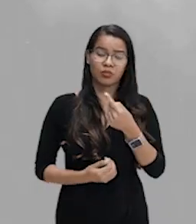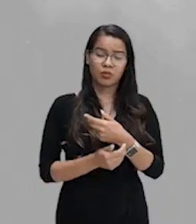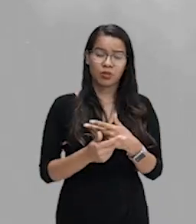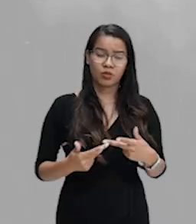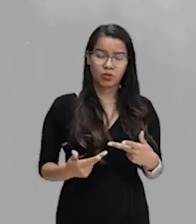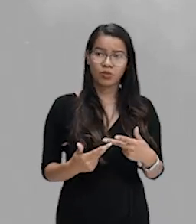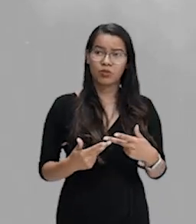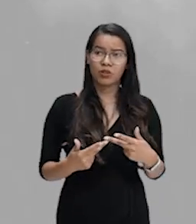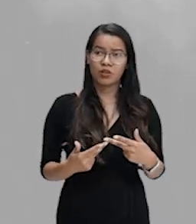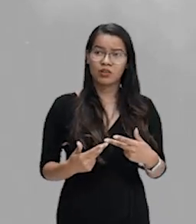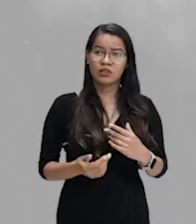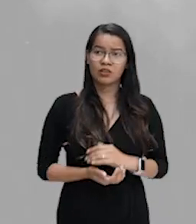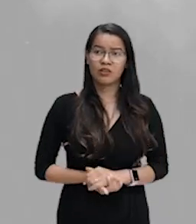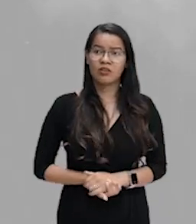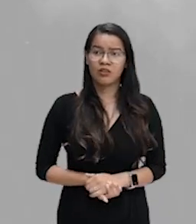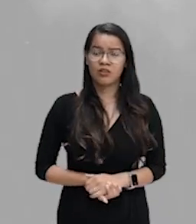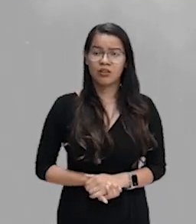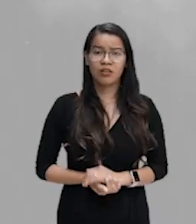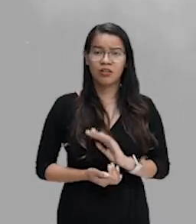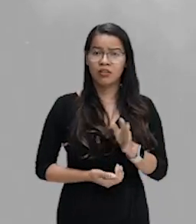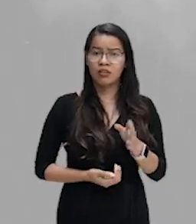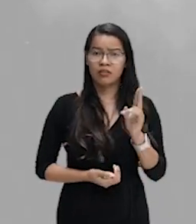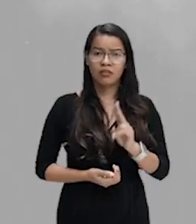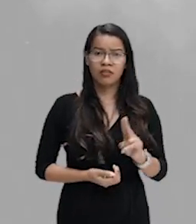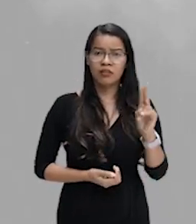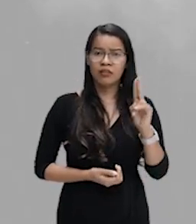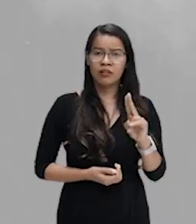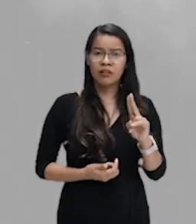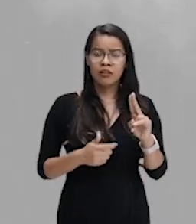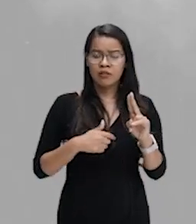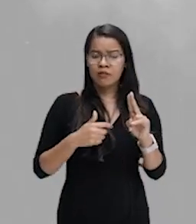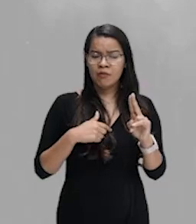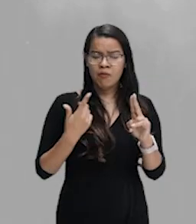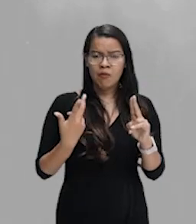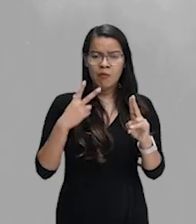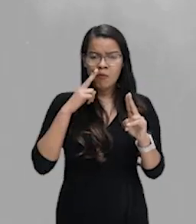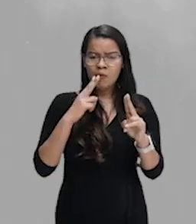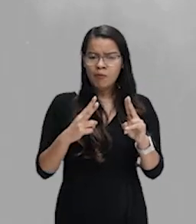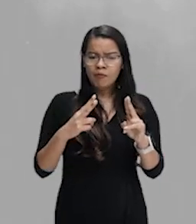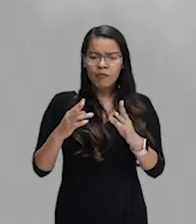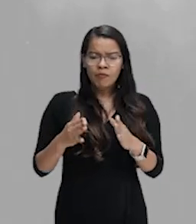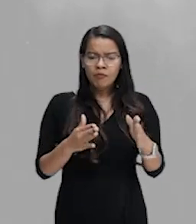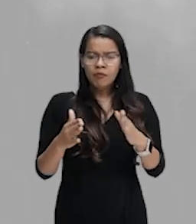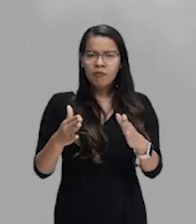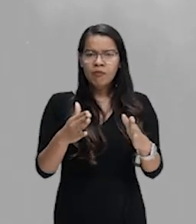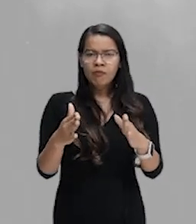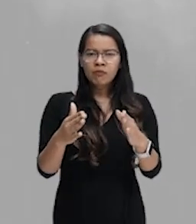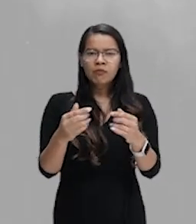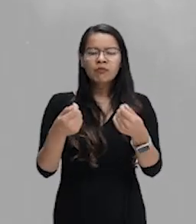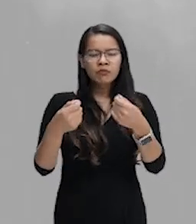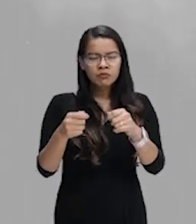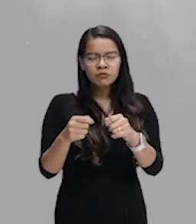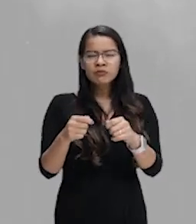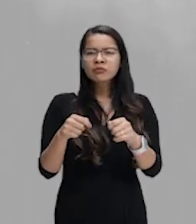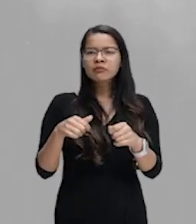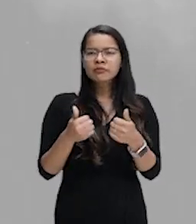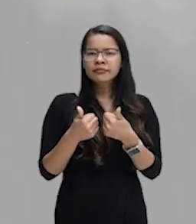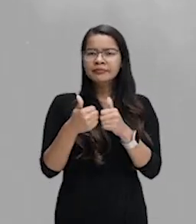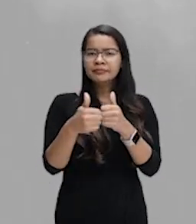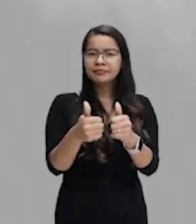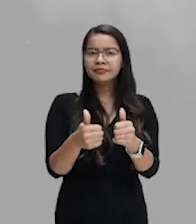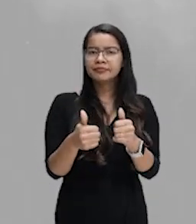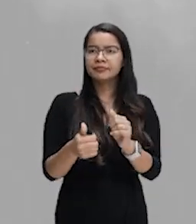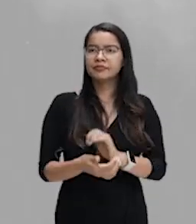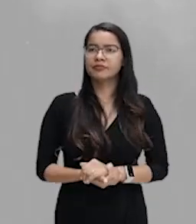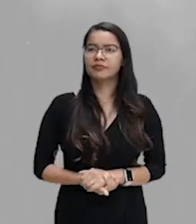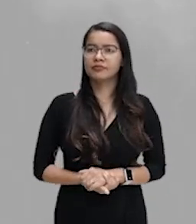e qualquer pessoa que dirige passa por isso, né, eu me dou conta que o caminho que eu deveria seguir conscientemente